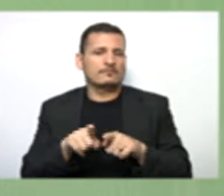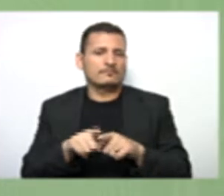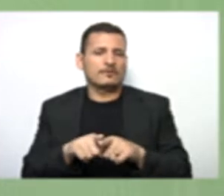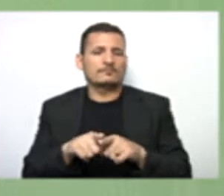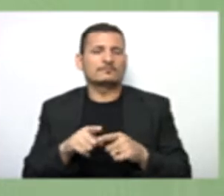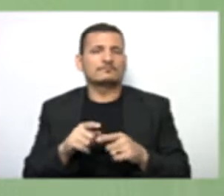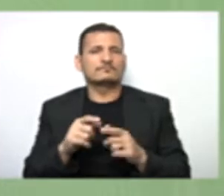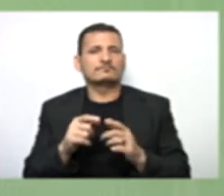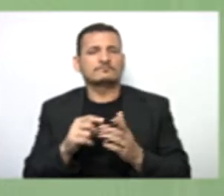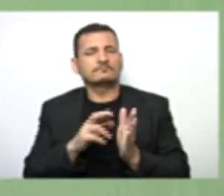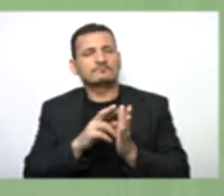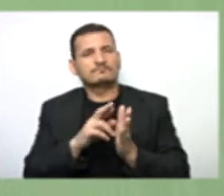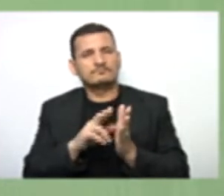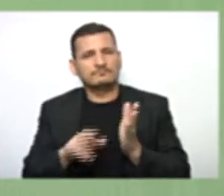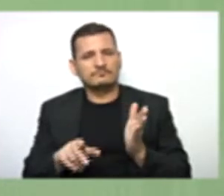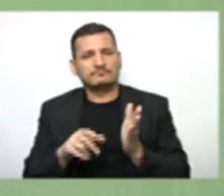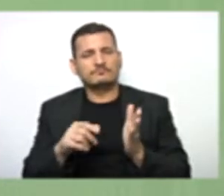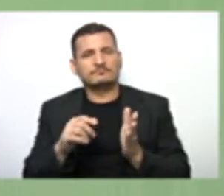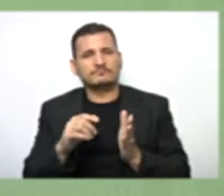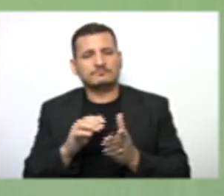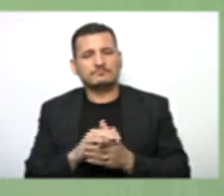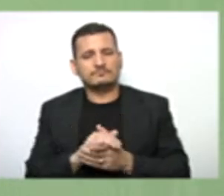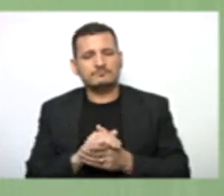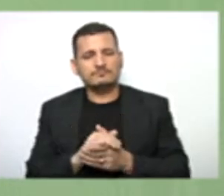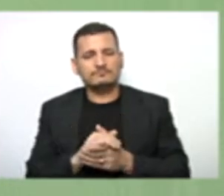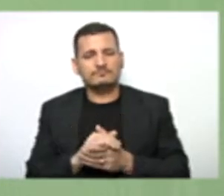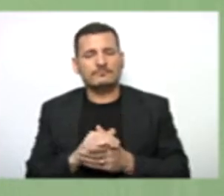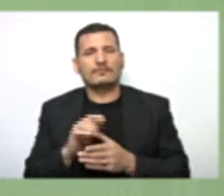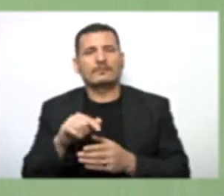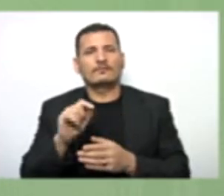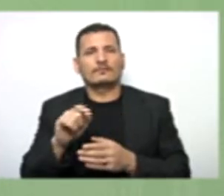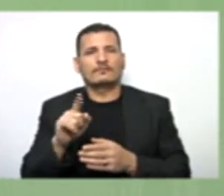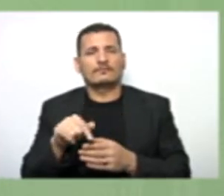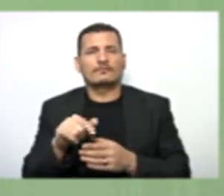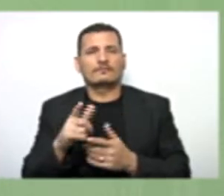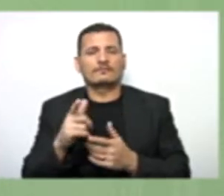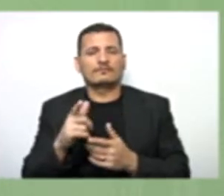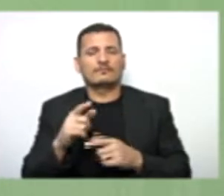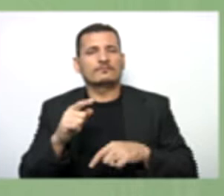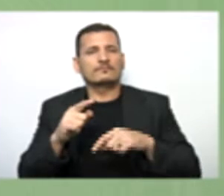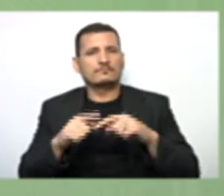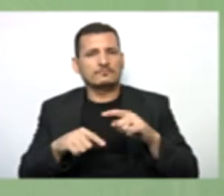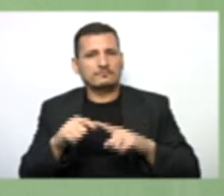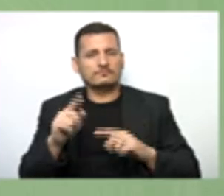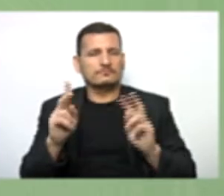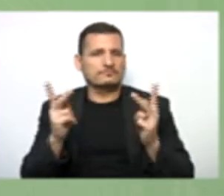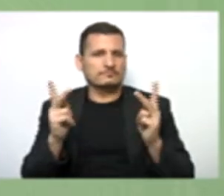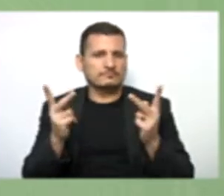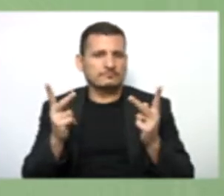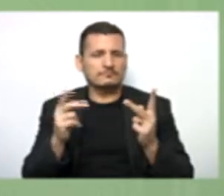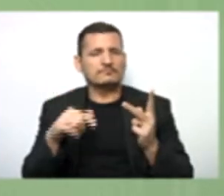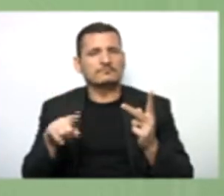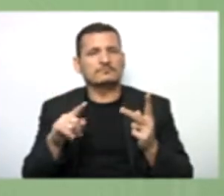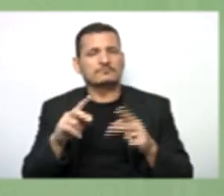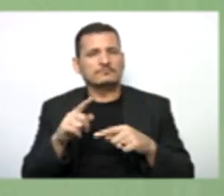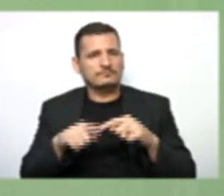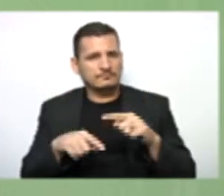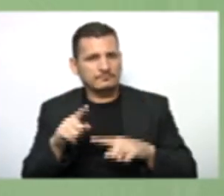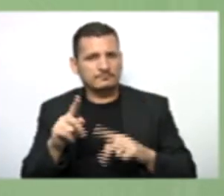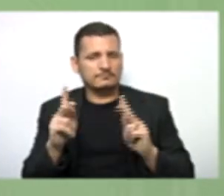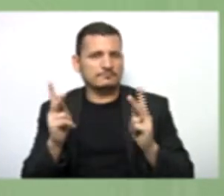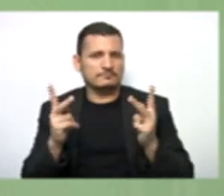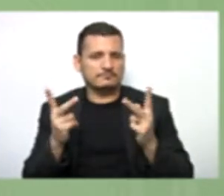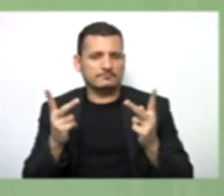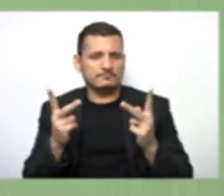seus ingredientes, para funcionar, vão ser os recursos de hardware. Esses recursos de hardware